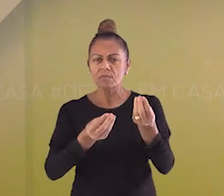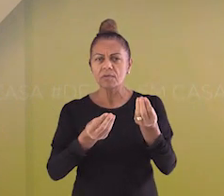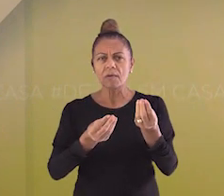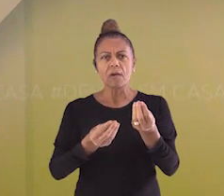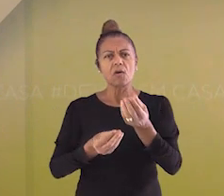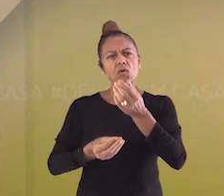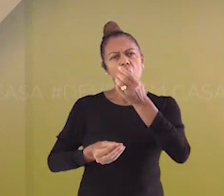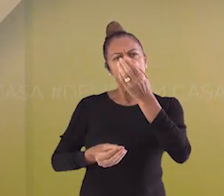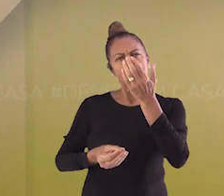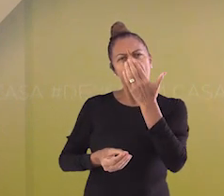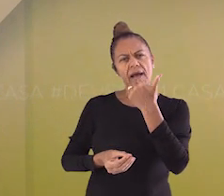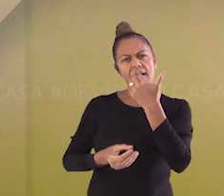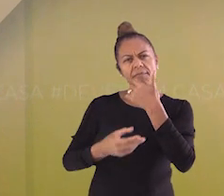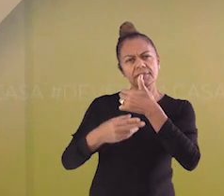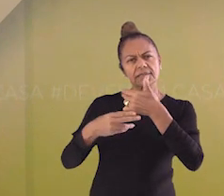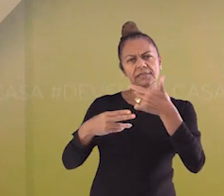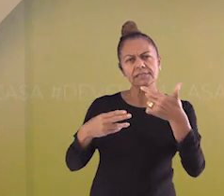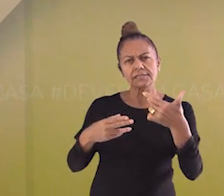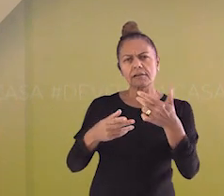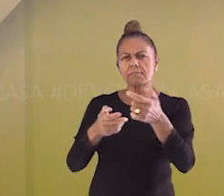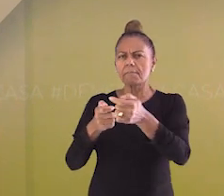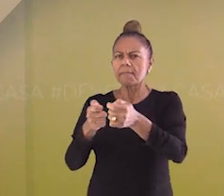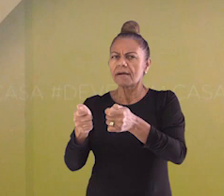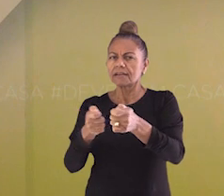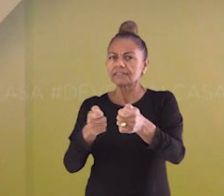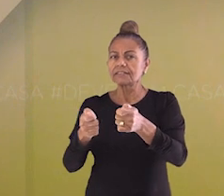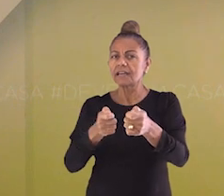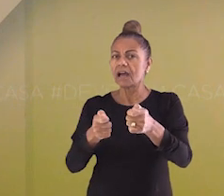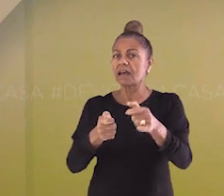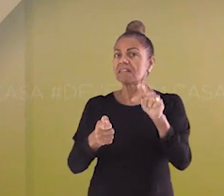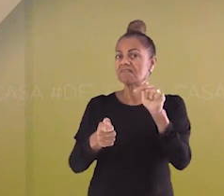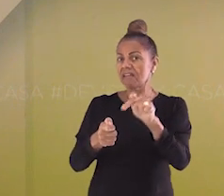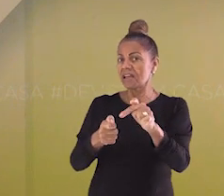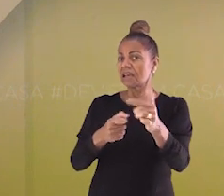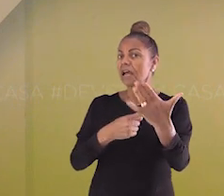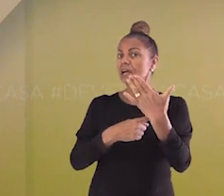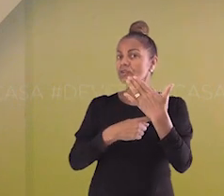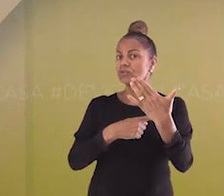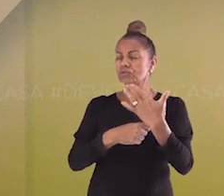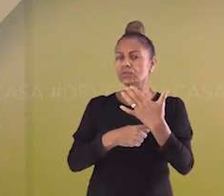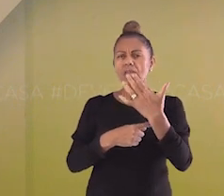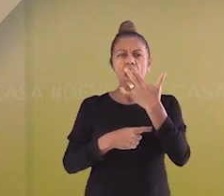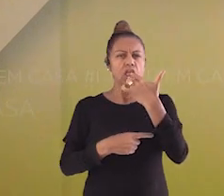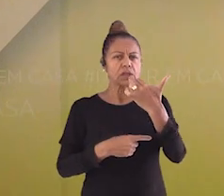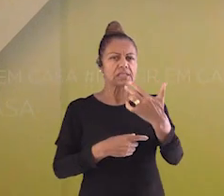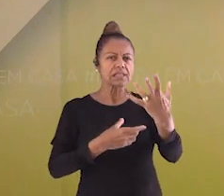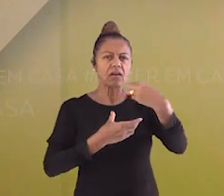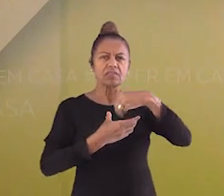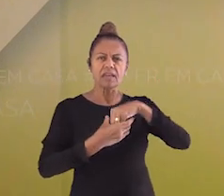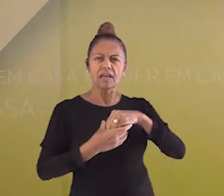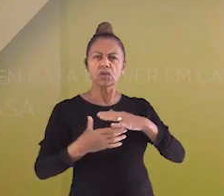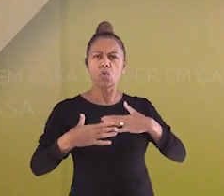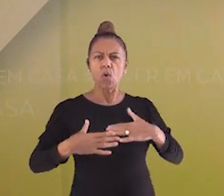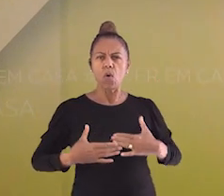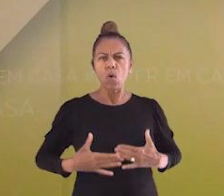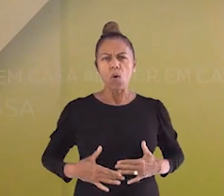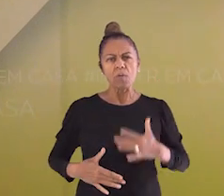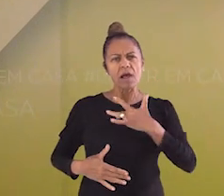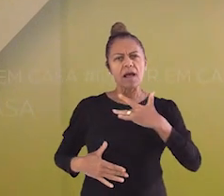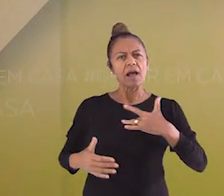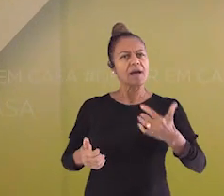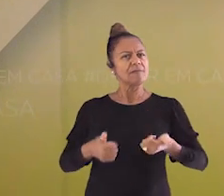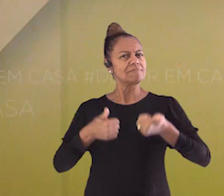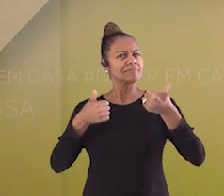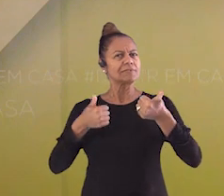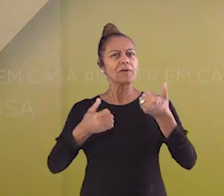nossa nutrição? Então, vou dar um tempo para você copiar, tá? Copia a pergunta do dia. E se você quiser aprender mais sobre o tema,